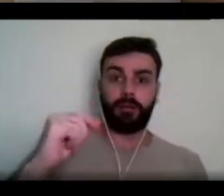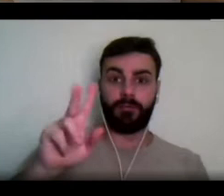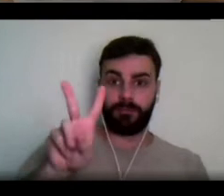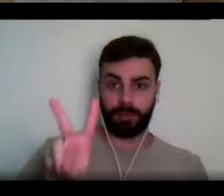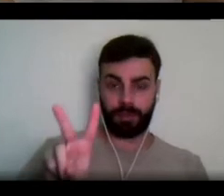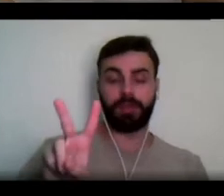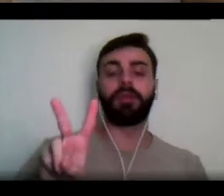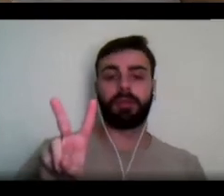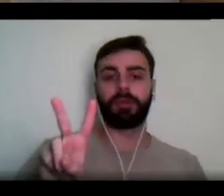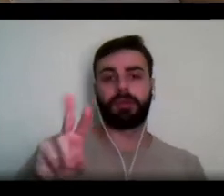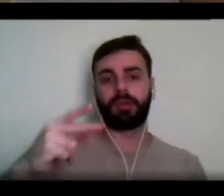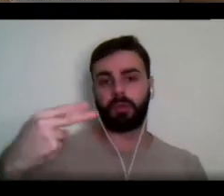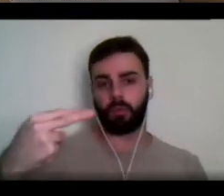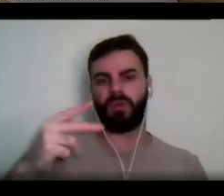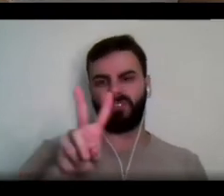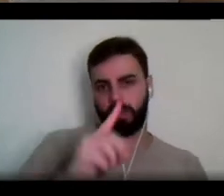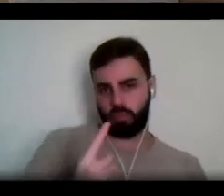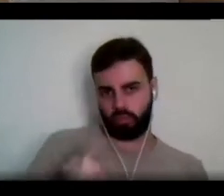V1,